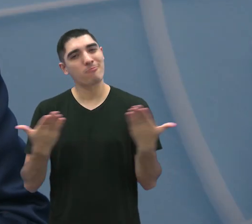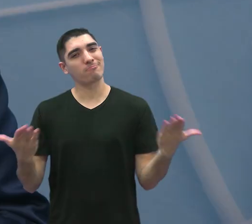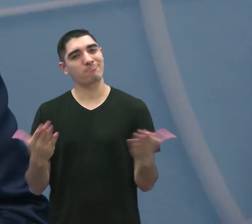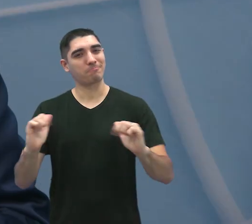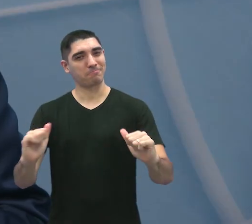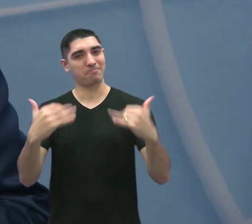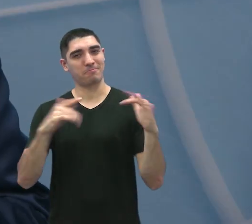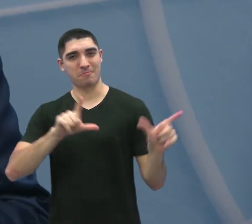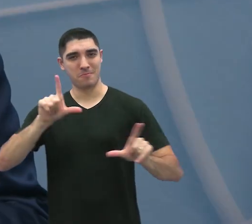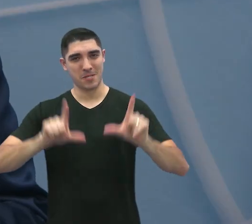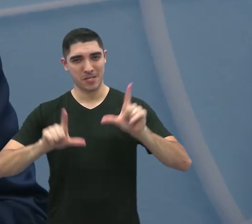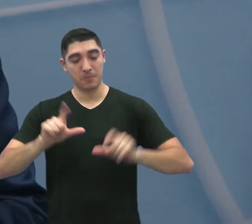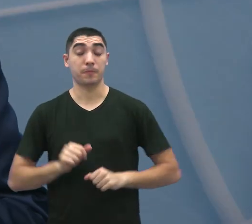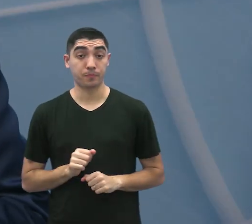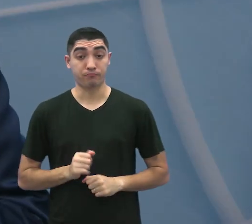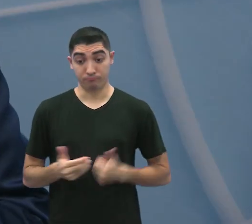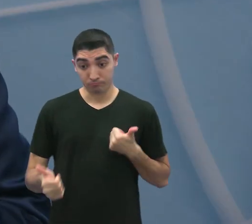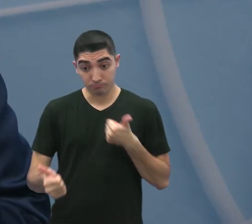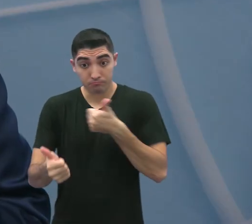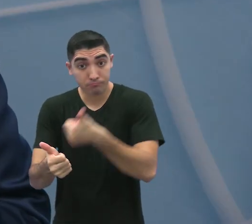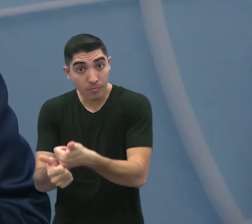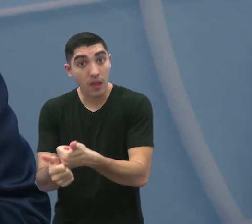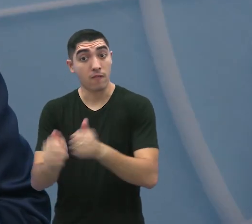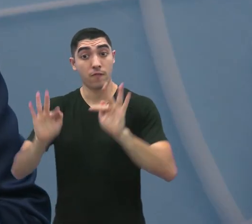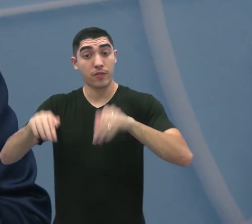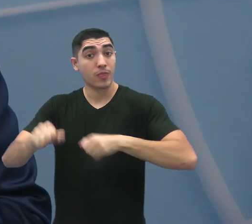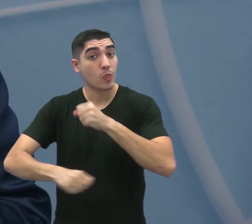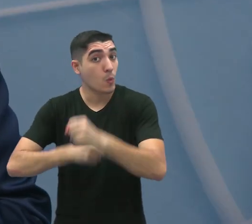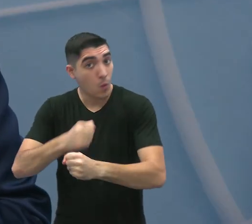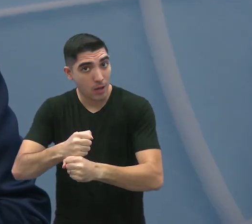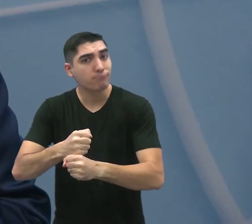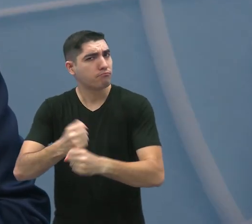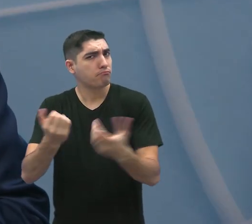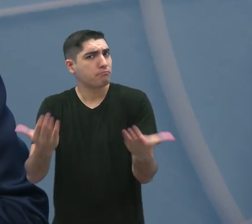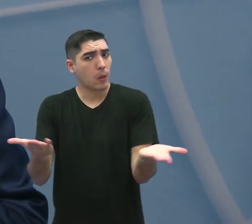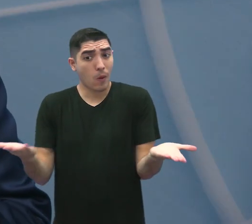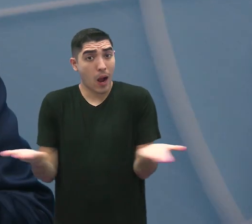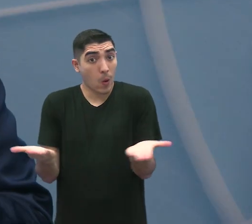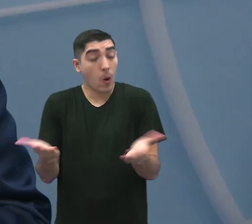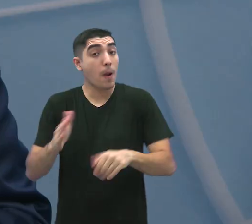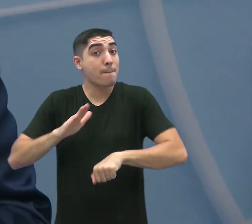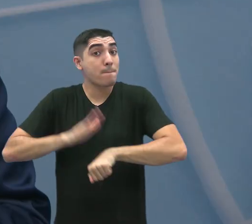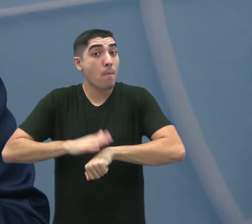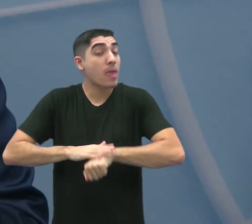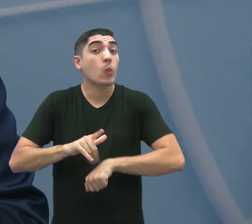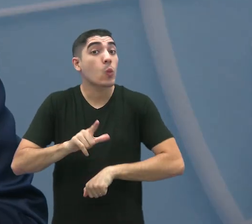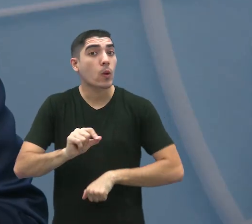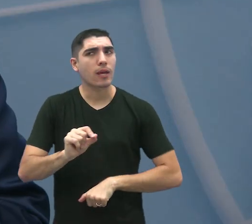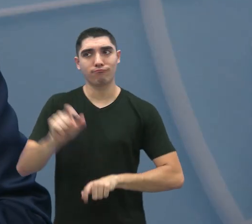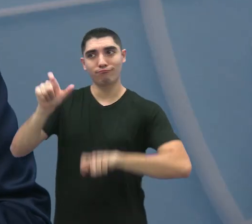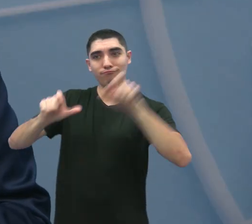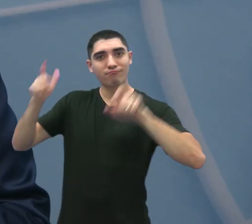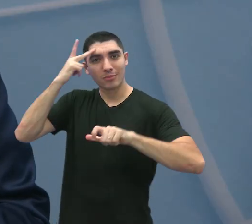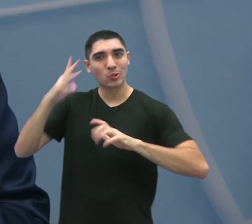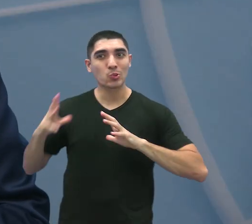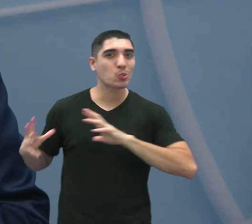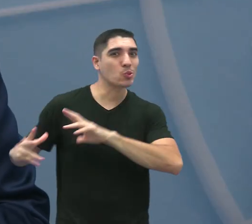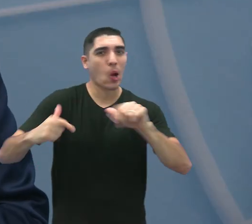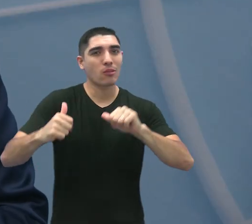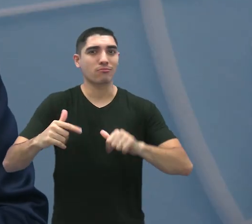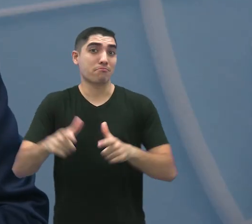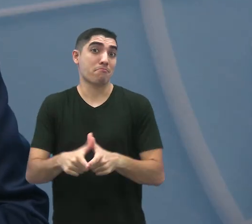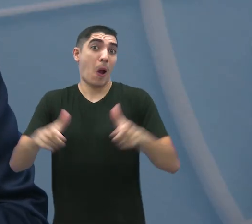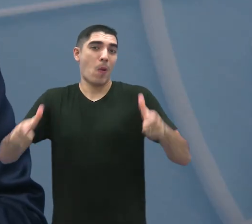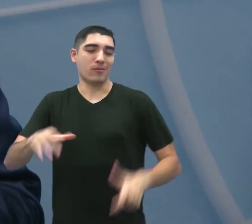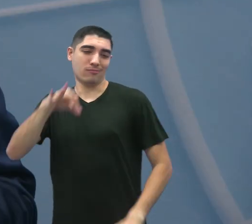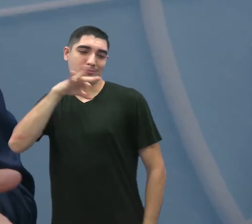edição. O final do ano chega e com ele aquele momento que muita gente recebe o 13º